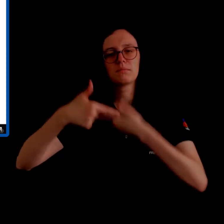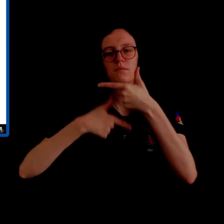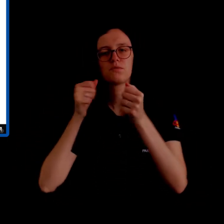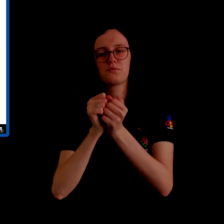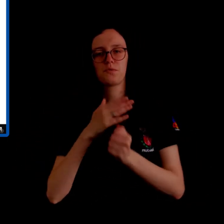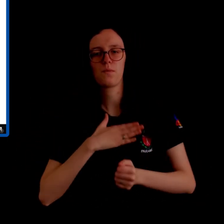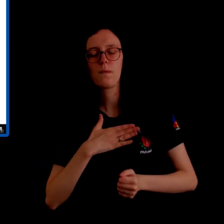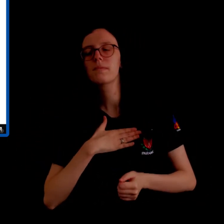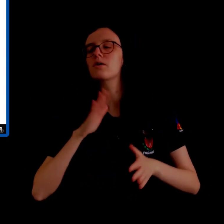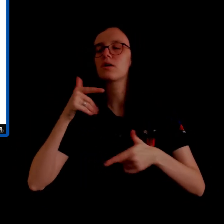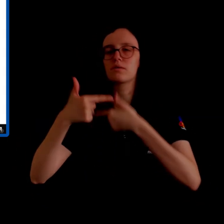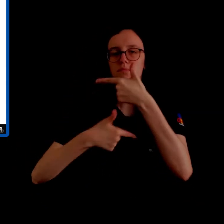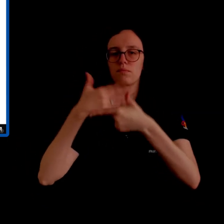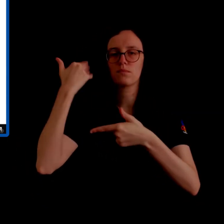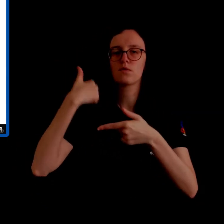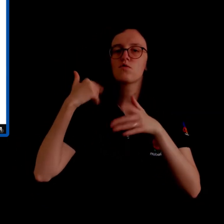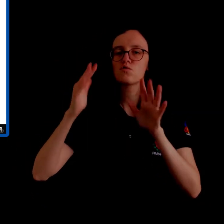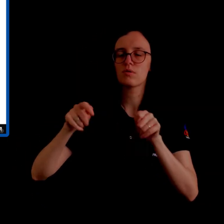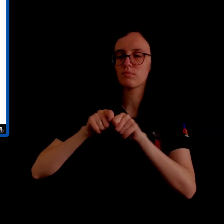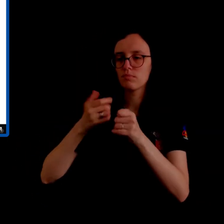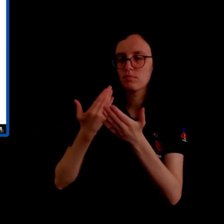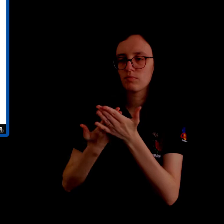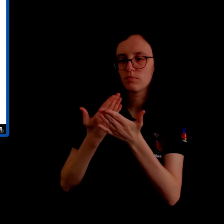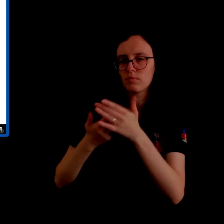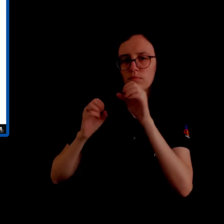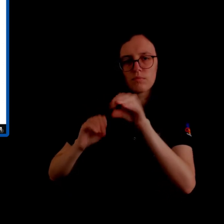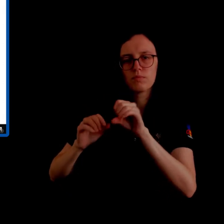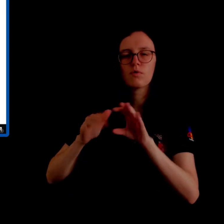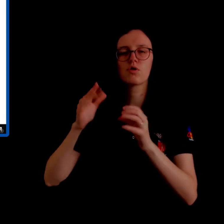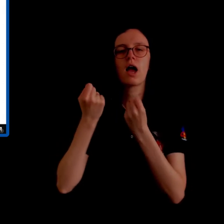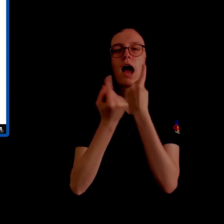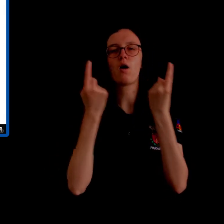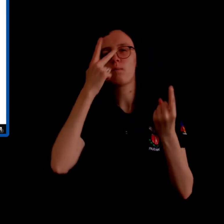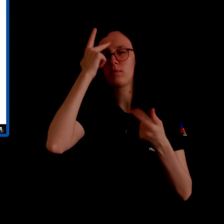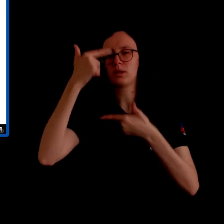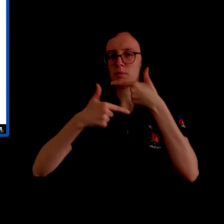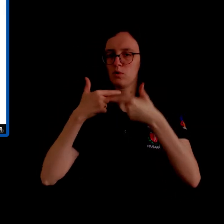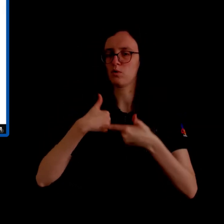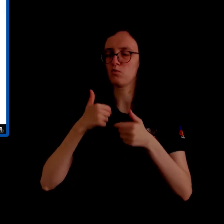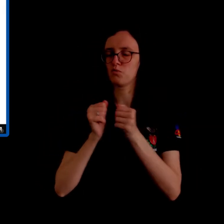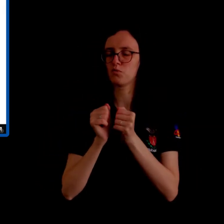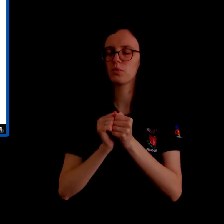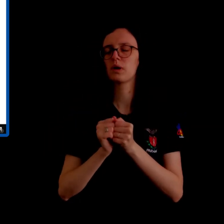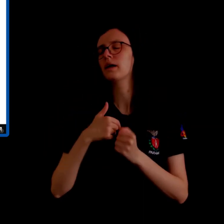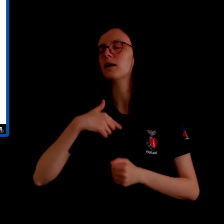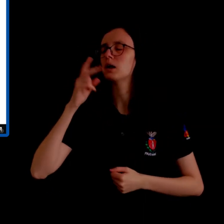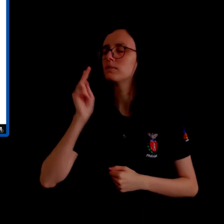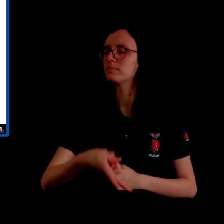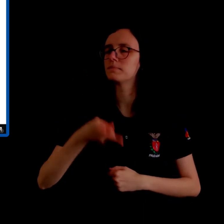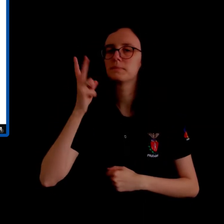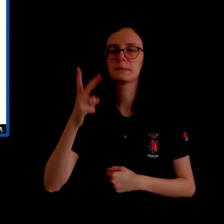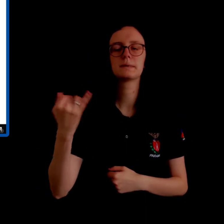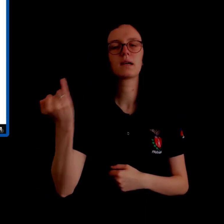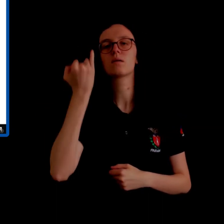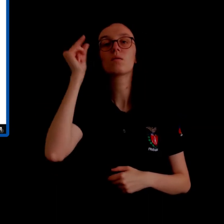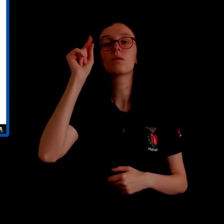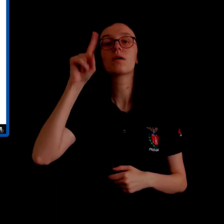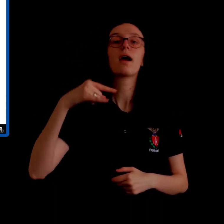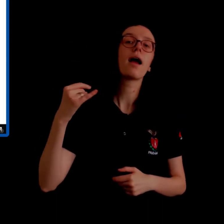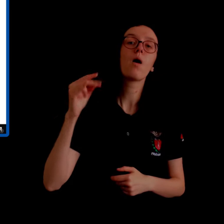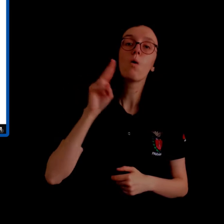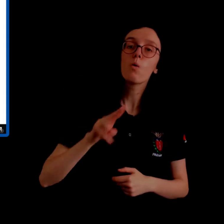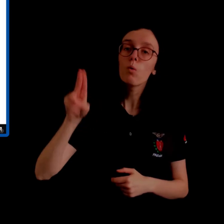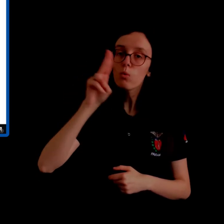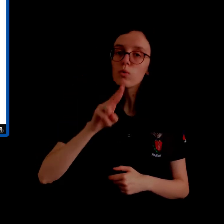participaram de formações que eu fiz com a base, eu sempre insisti muito isso na tecla, na utilização